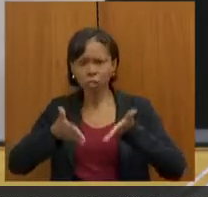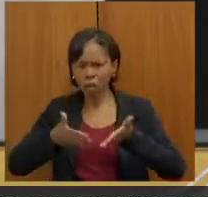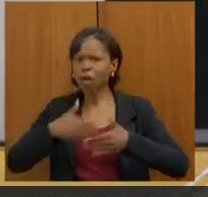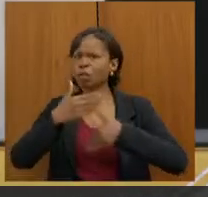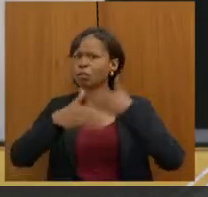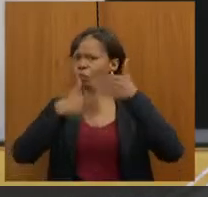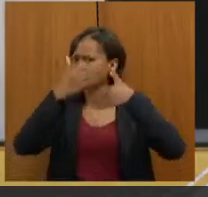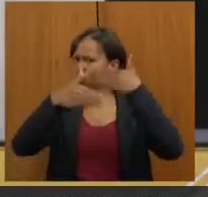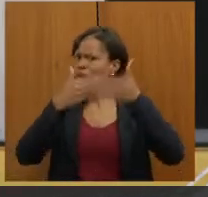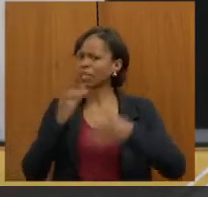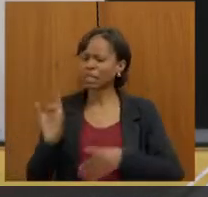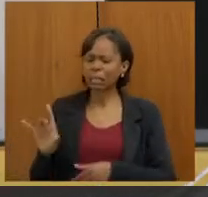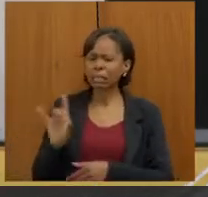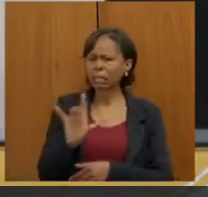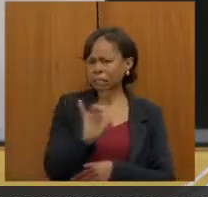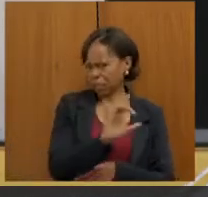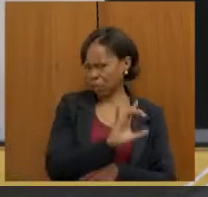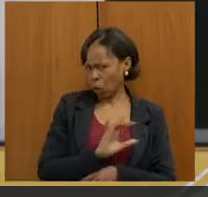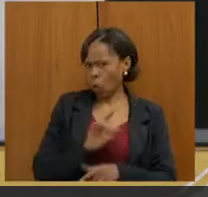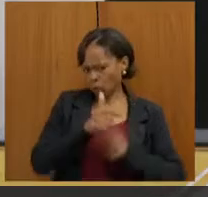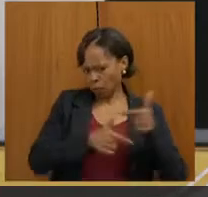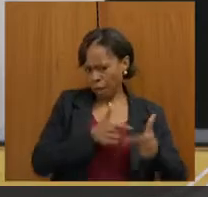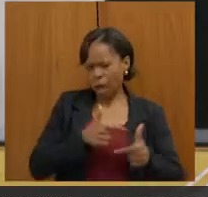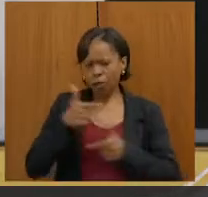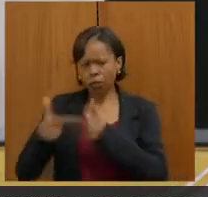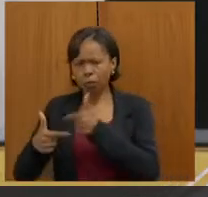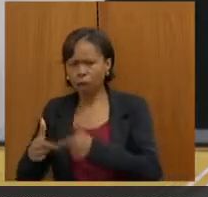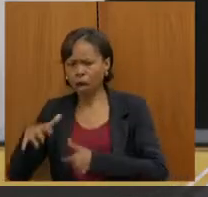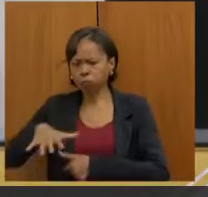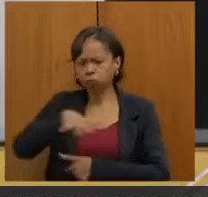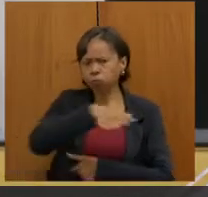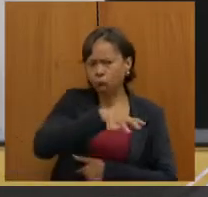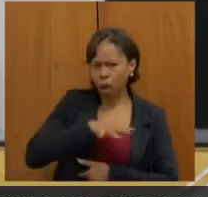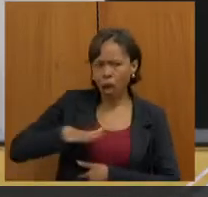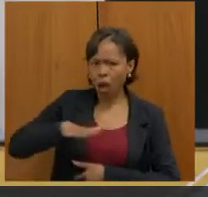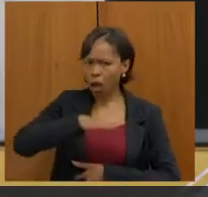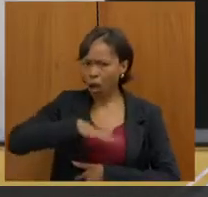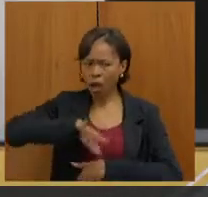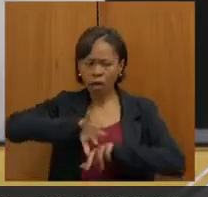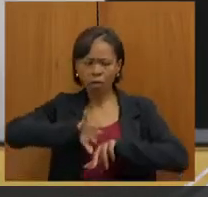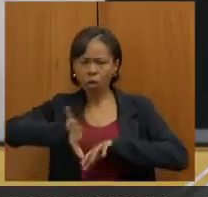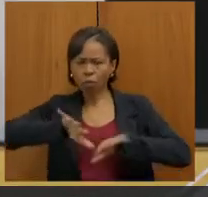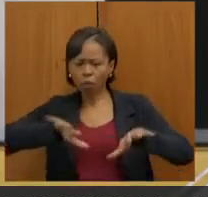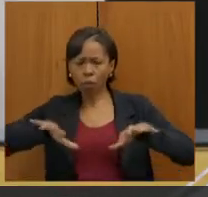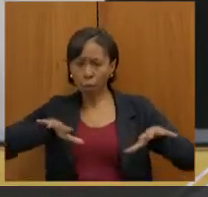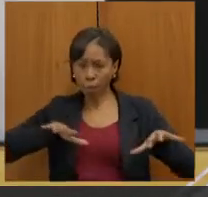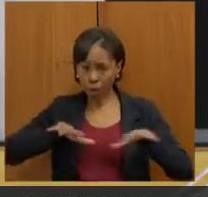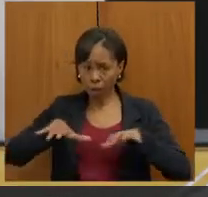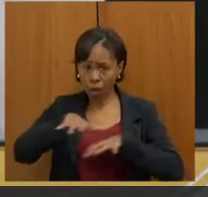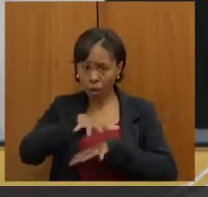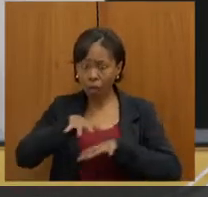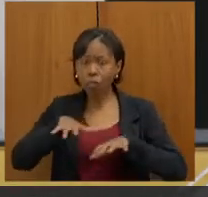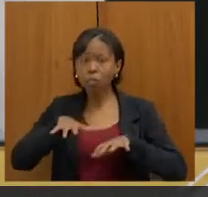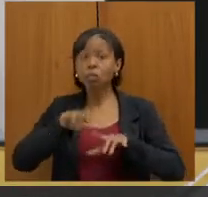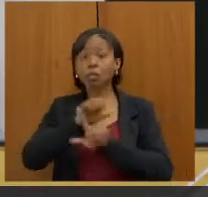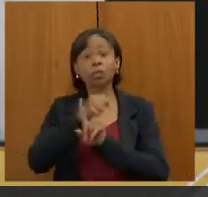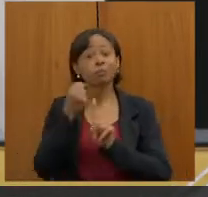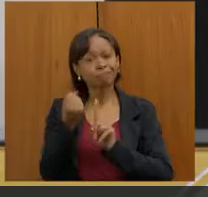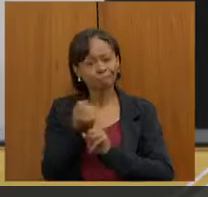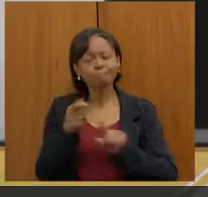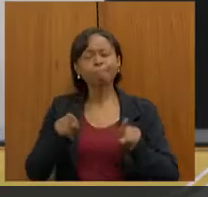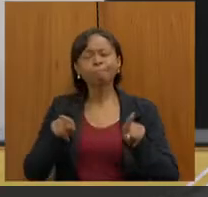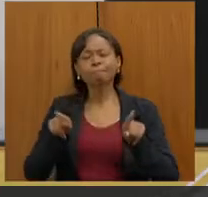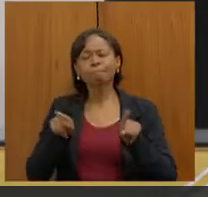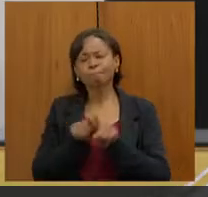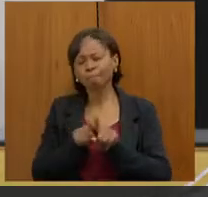cada um com a sua especificidade cada poder na sua área cada rede de apoio na sua atuação EA sociedade civil